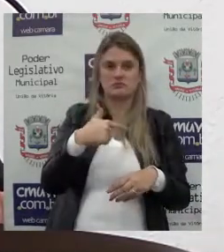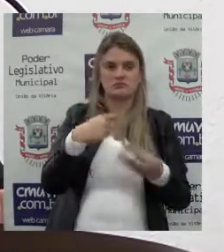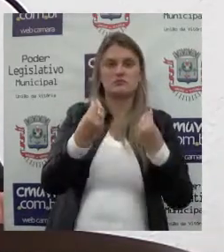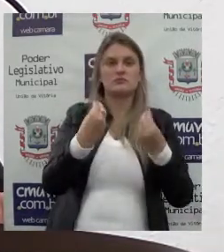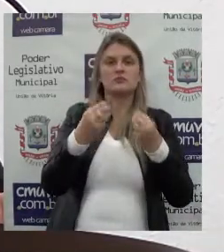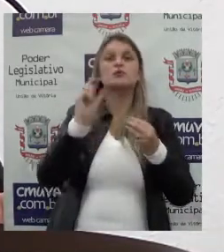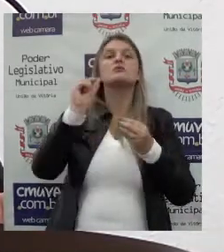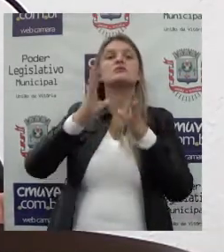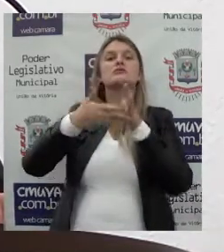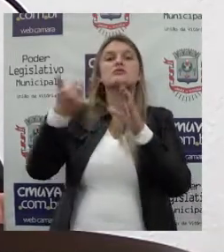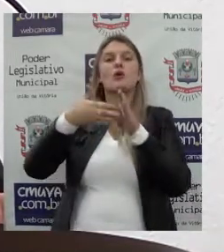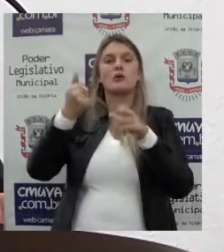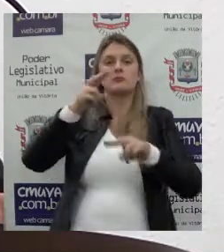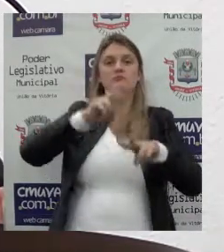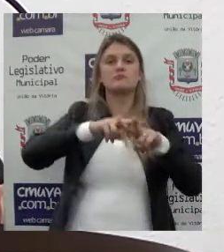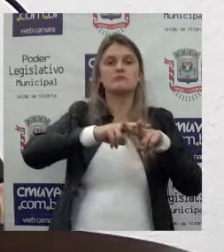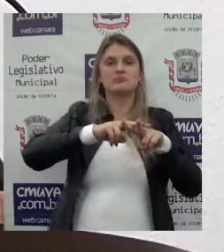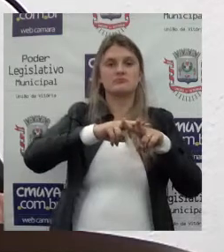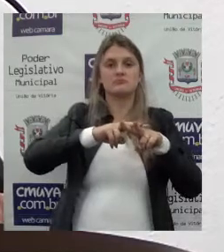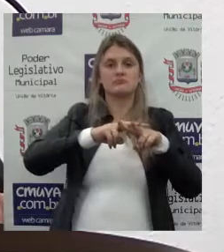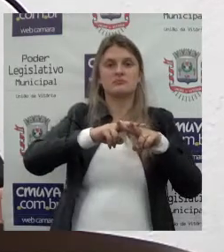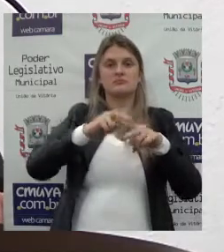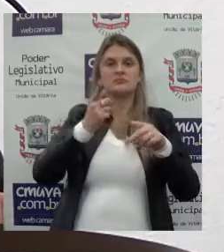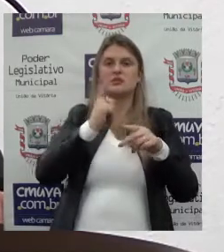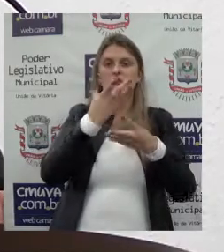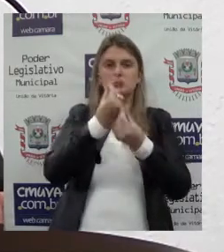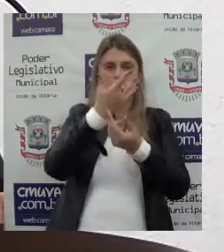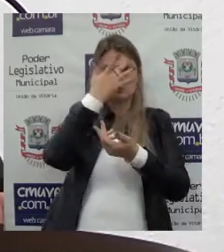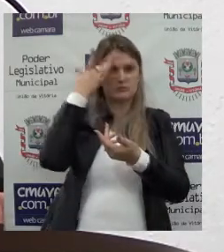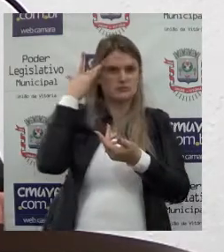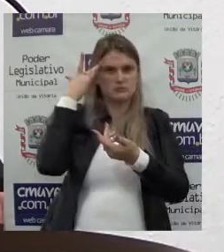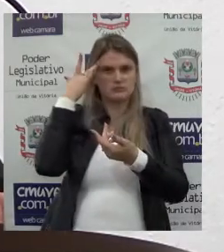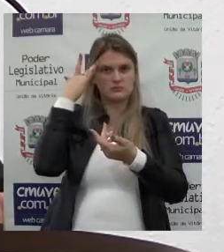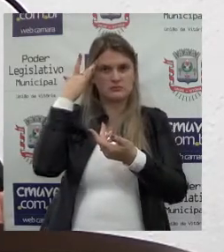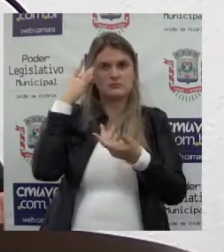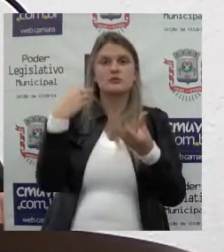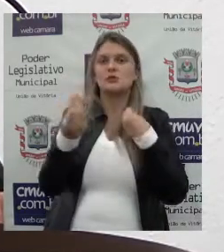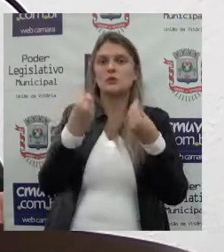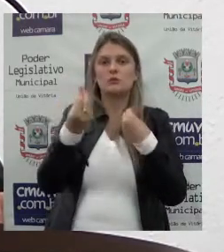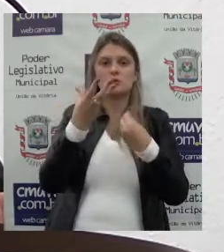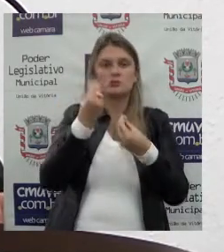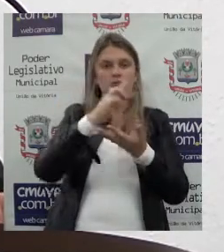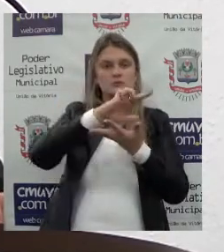normal, não existe. E o resto que tem mandado de prisão aí? São milhares.